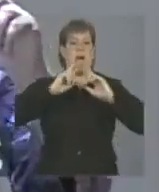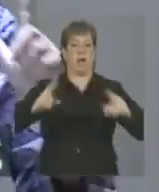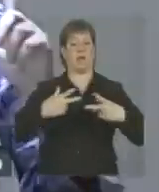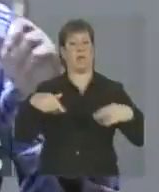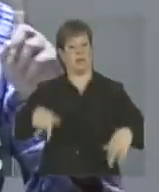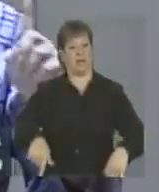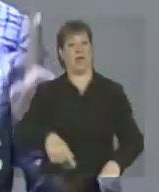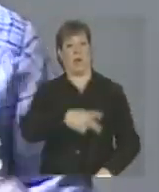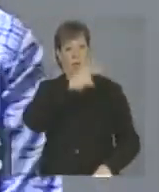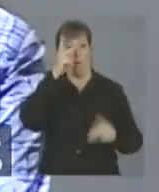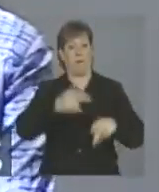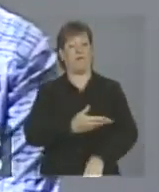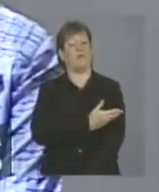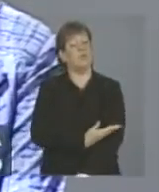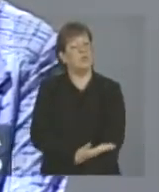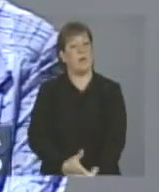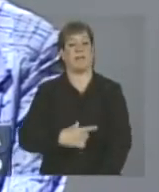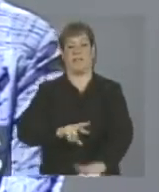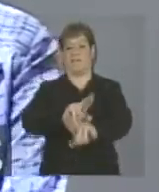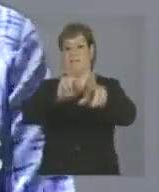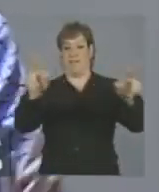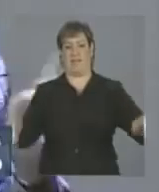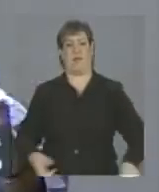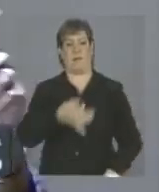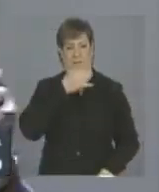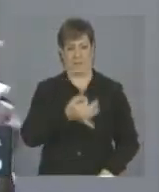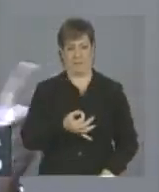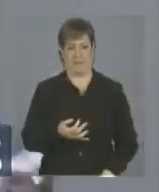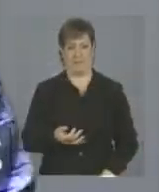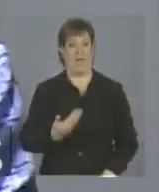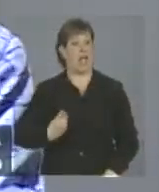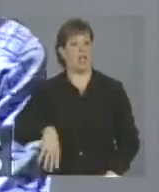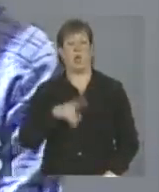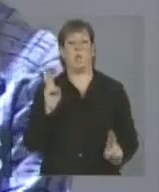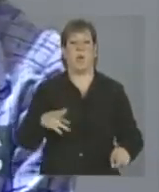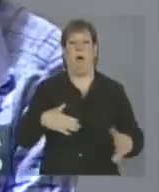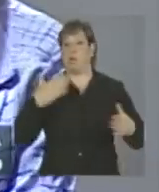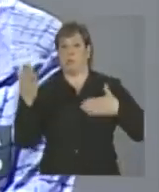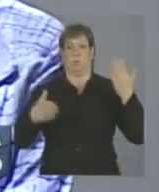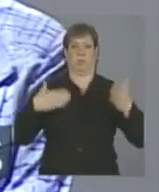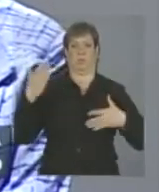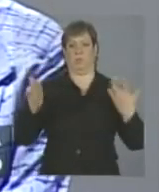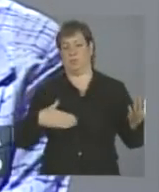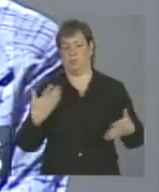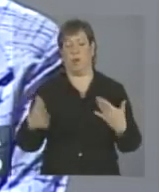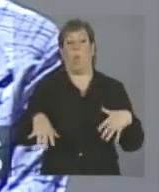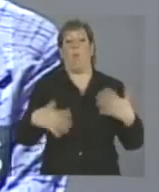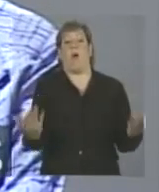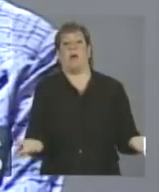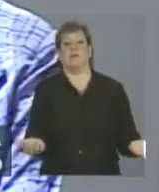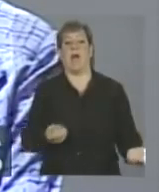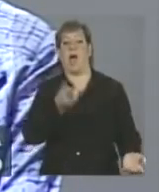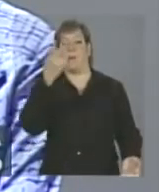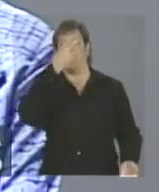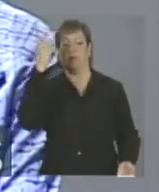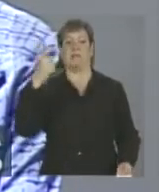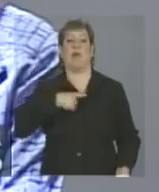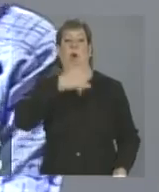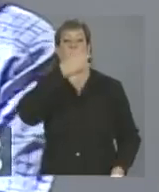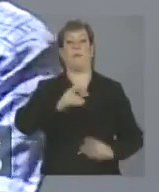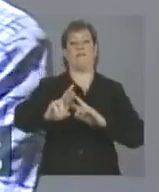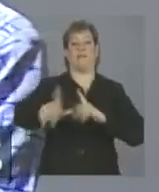estamos acostumados com a diferença. Nós não nos assustamos quando alguém tem uma posição